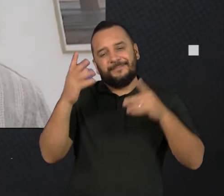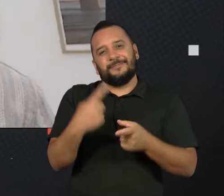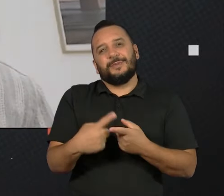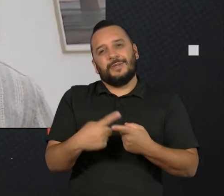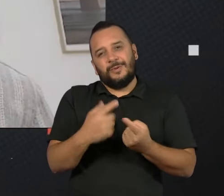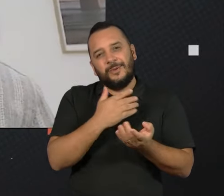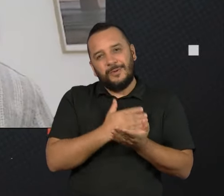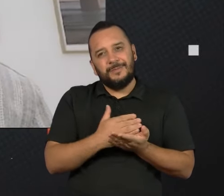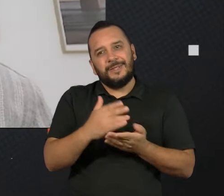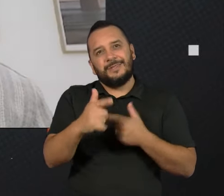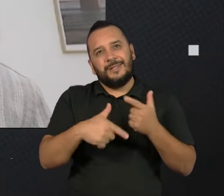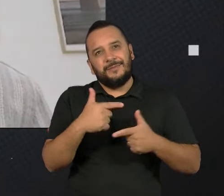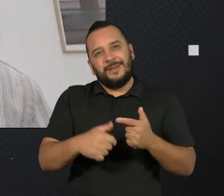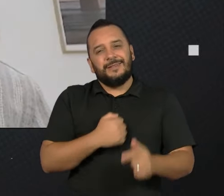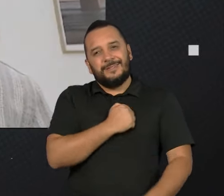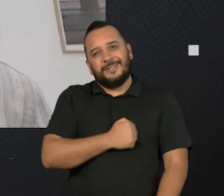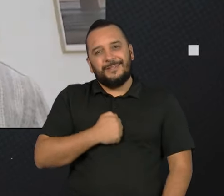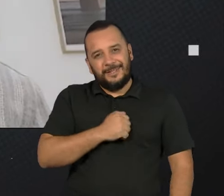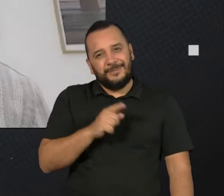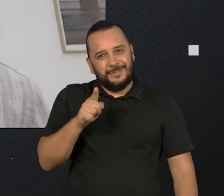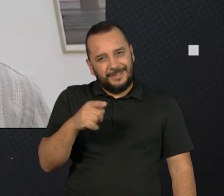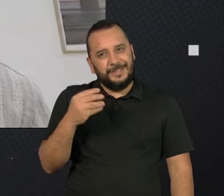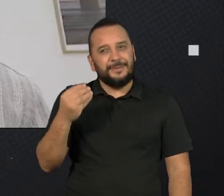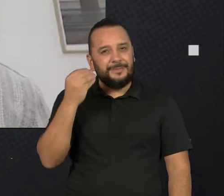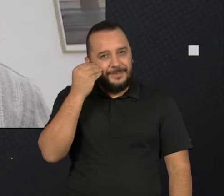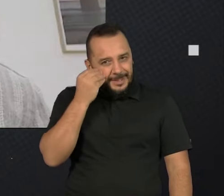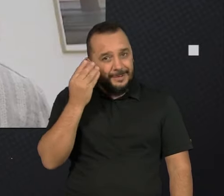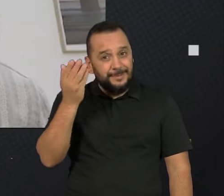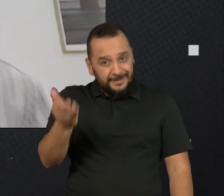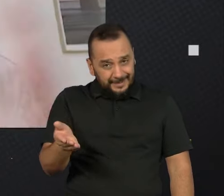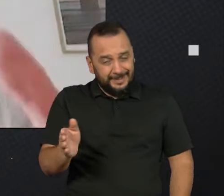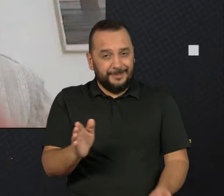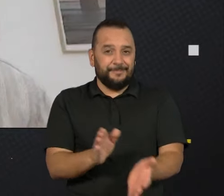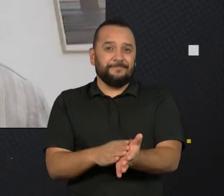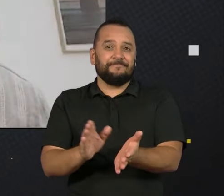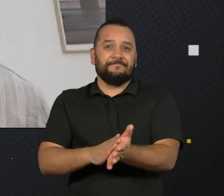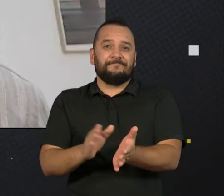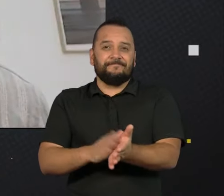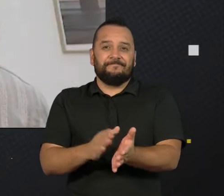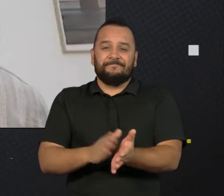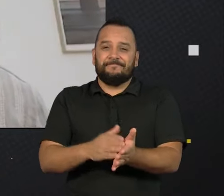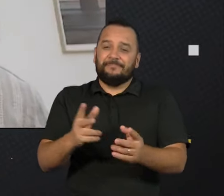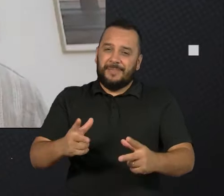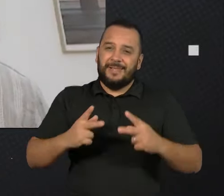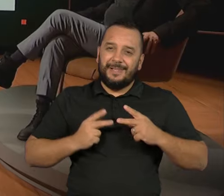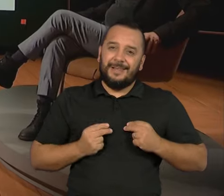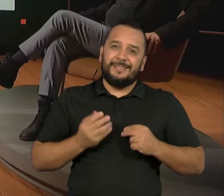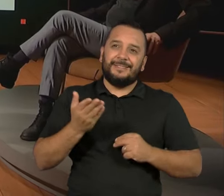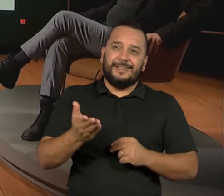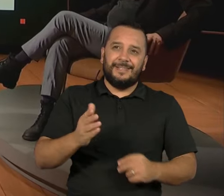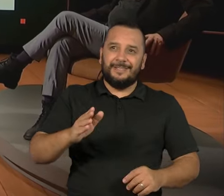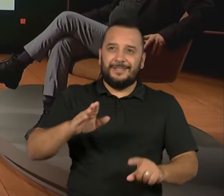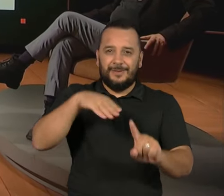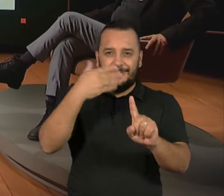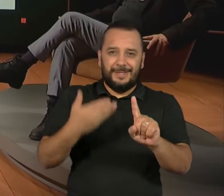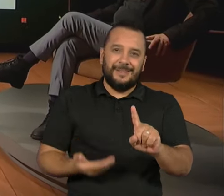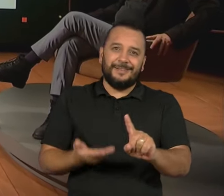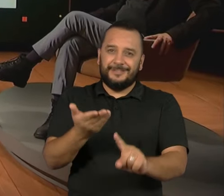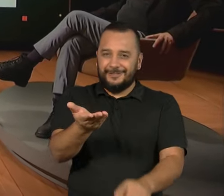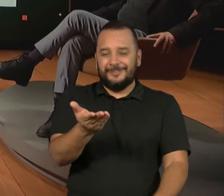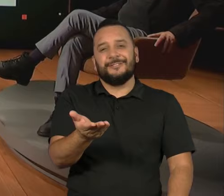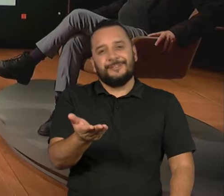início. Saudade de você, um beijo muito grande para você e parabéns, você merece essa e muitas outras